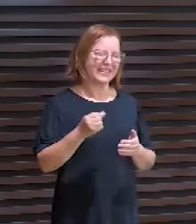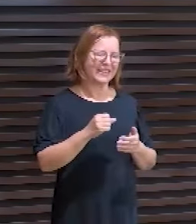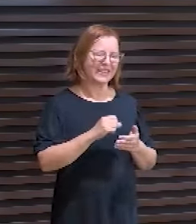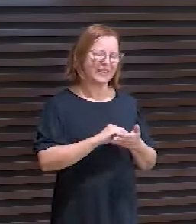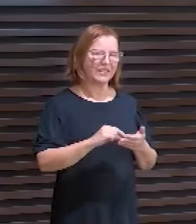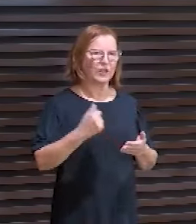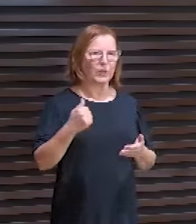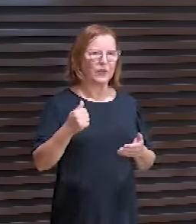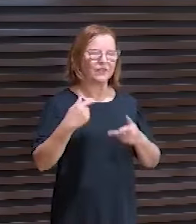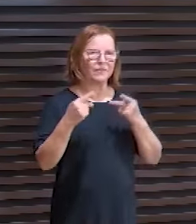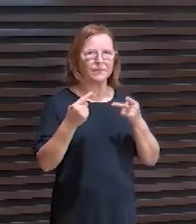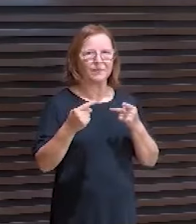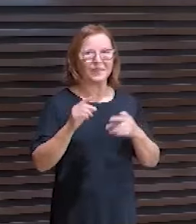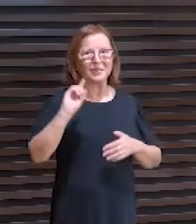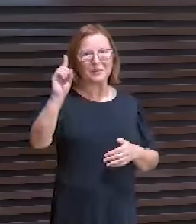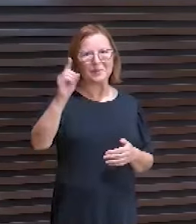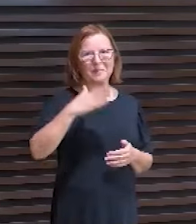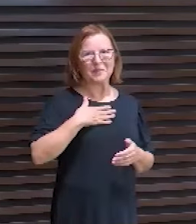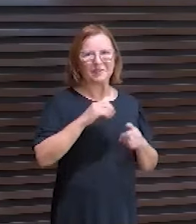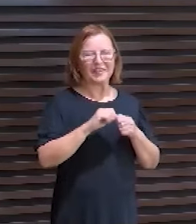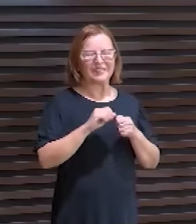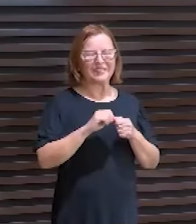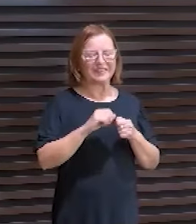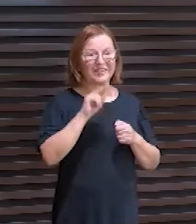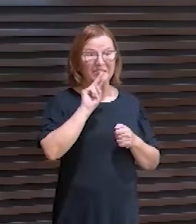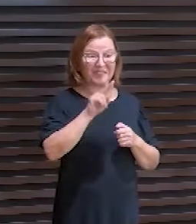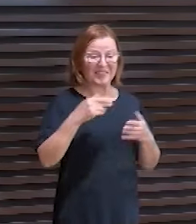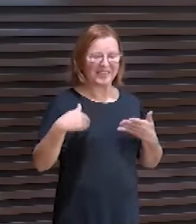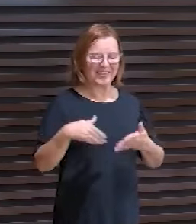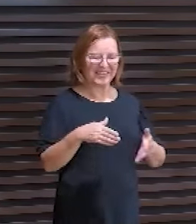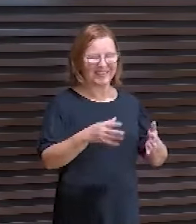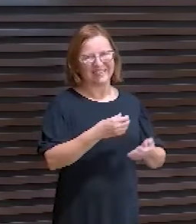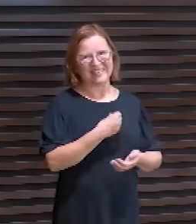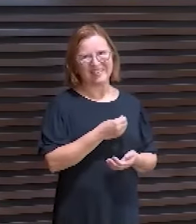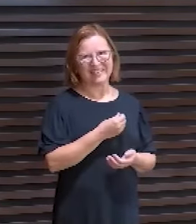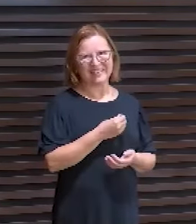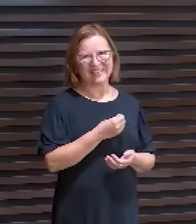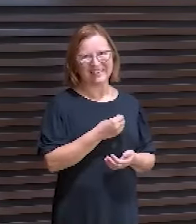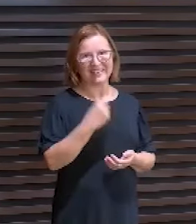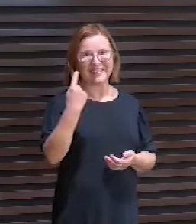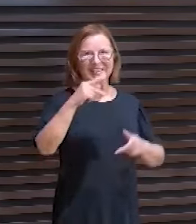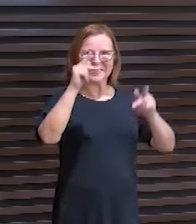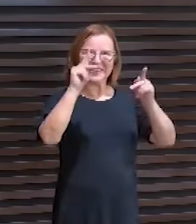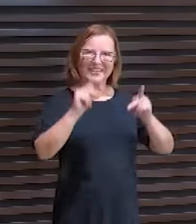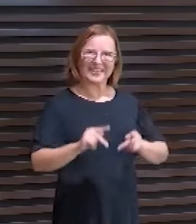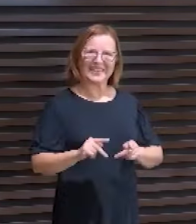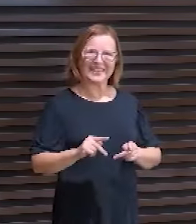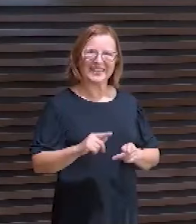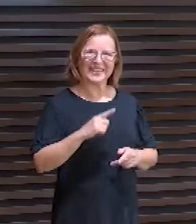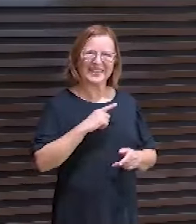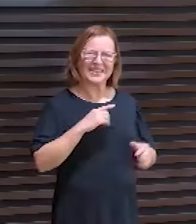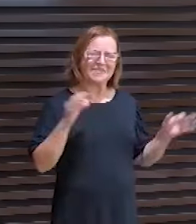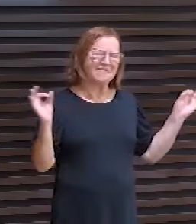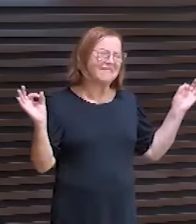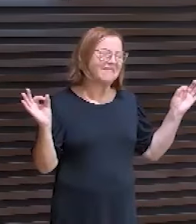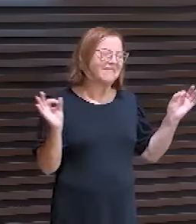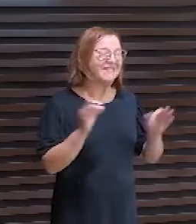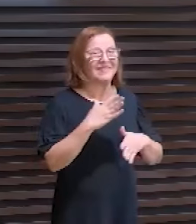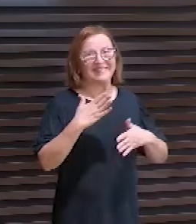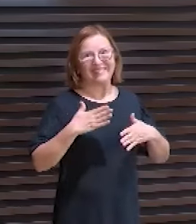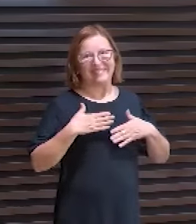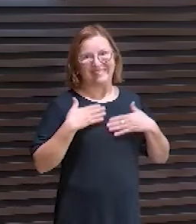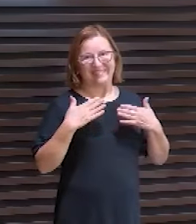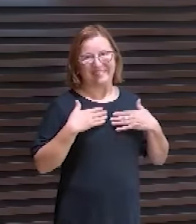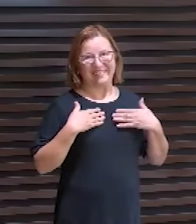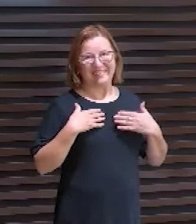assim tu me farás ver os caminhos da vida na tua presença há plenitude